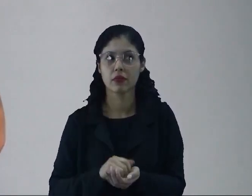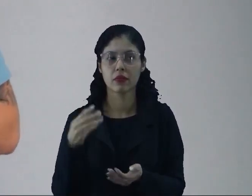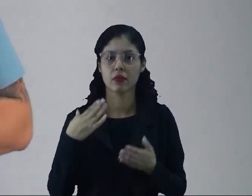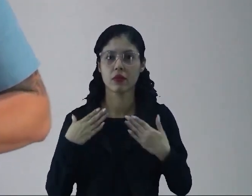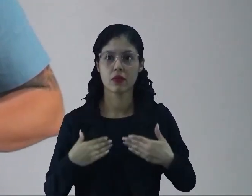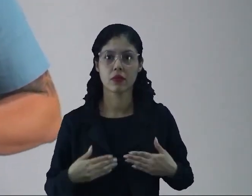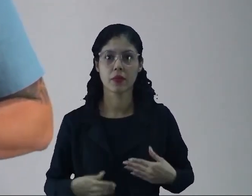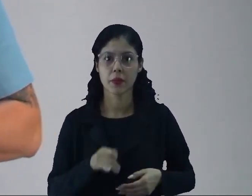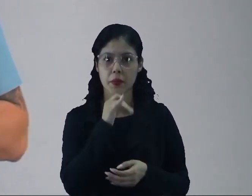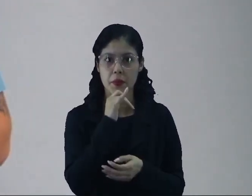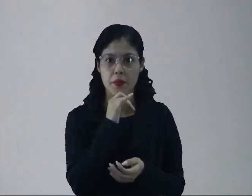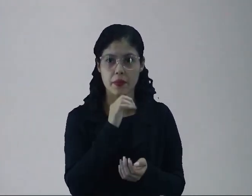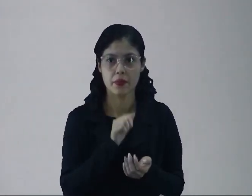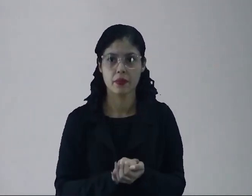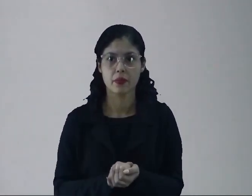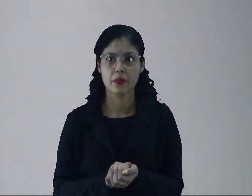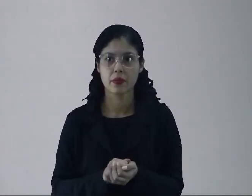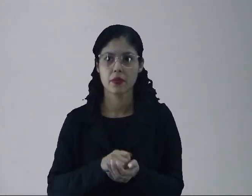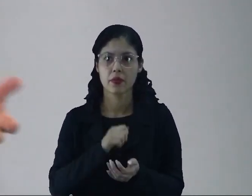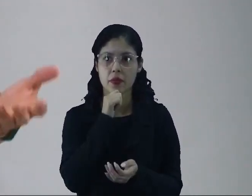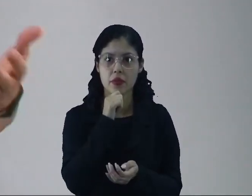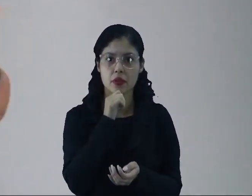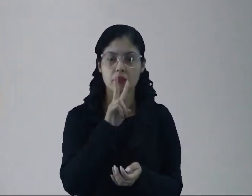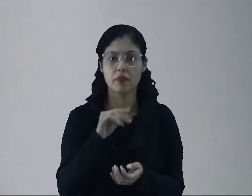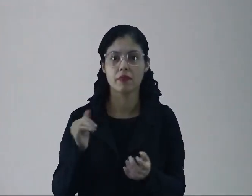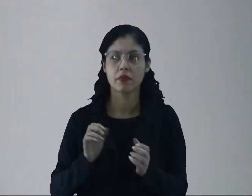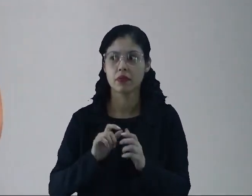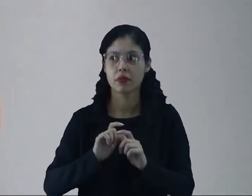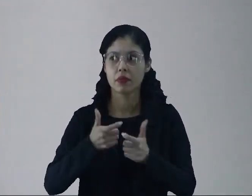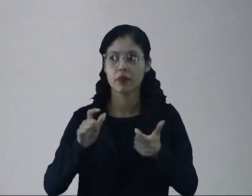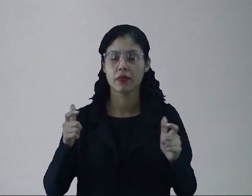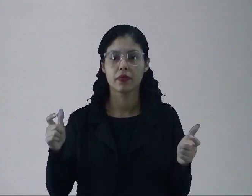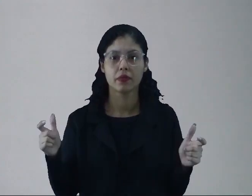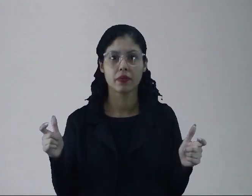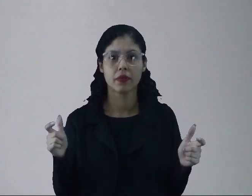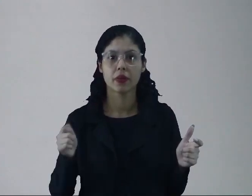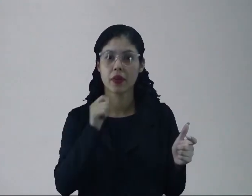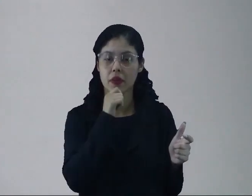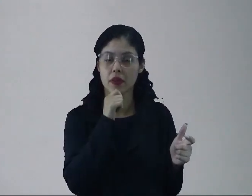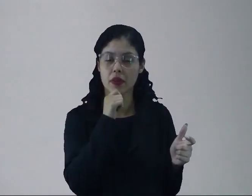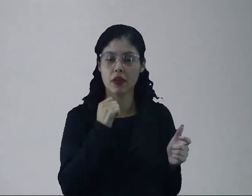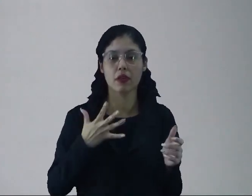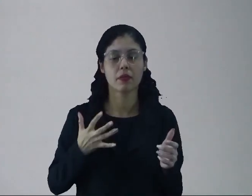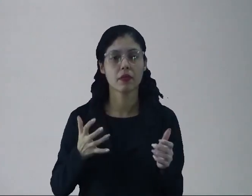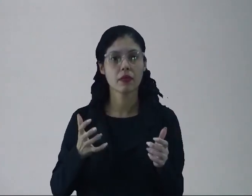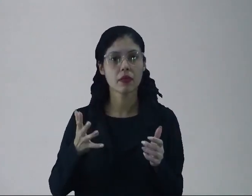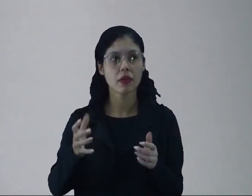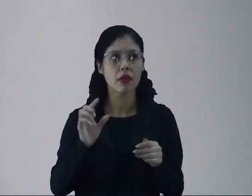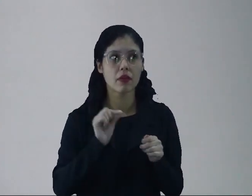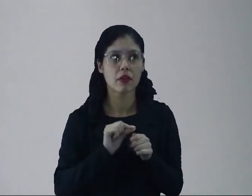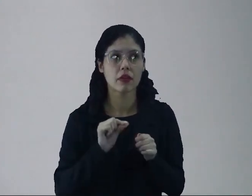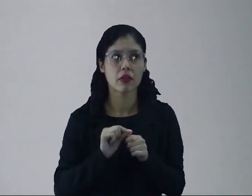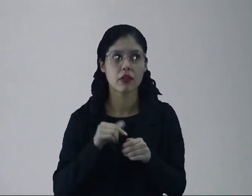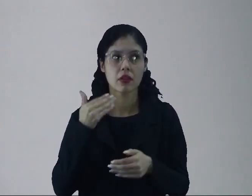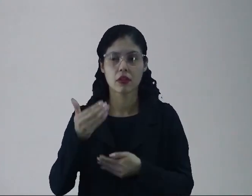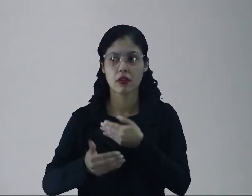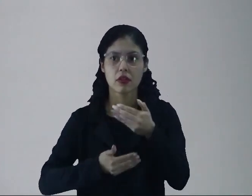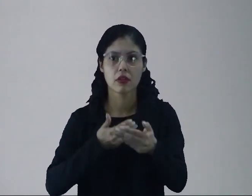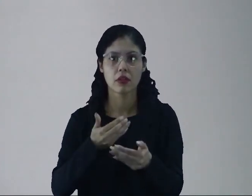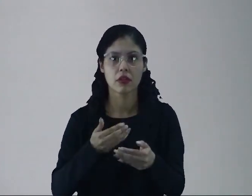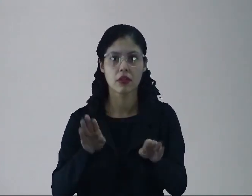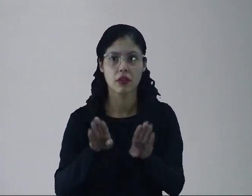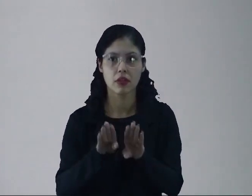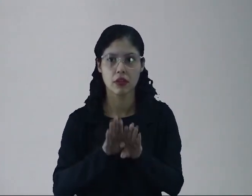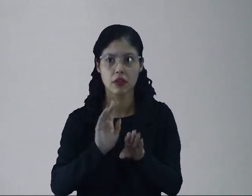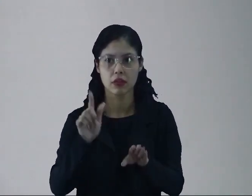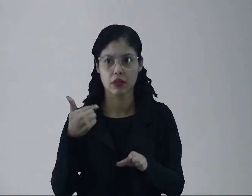corpo, por exemplo, por células de defesa que vão englobar bactérias para poder ali fazer o seu processo de combate daqueles